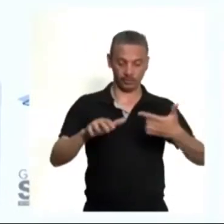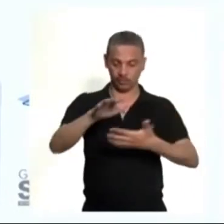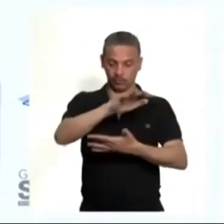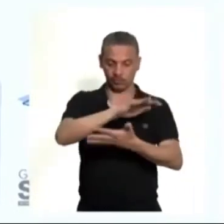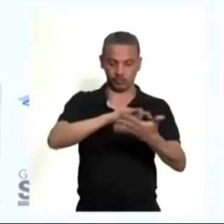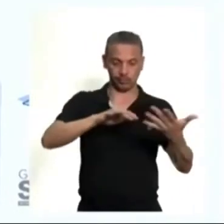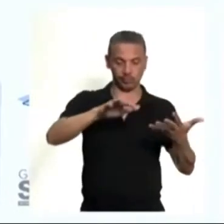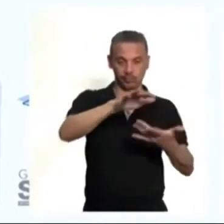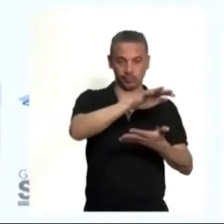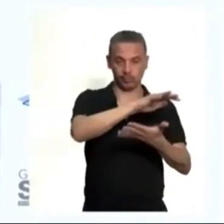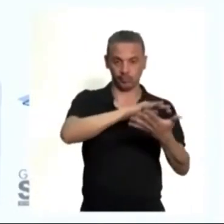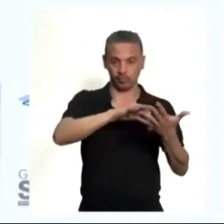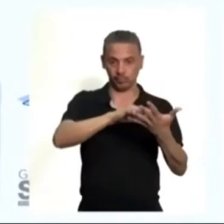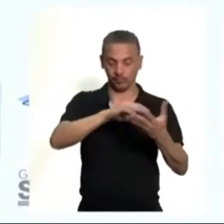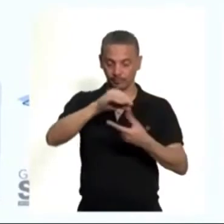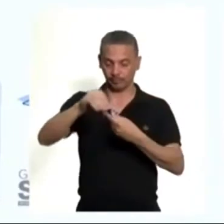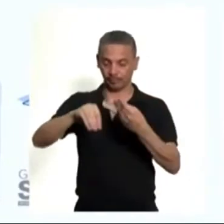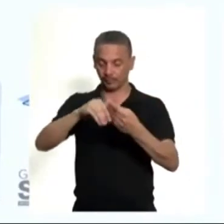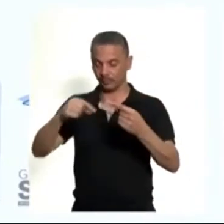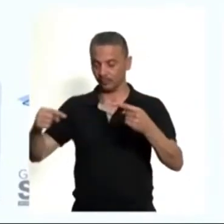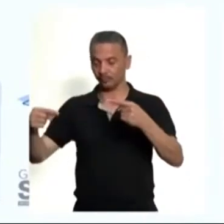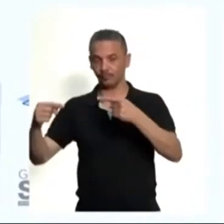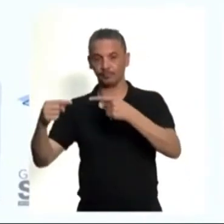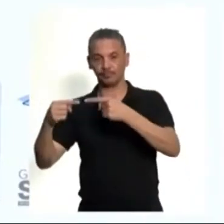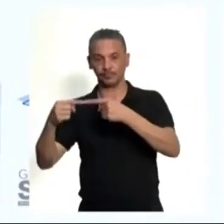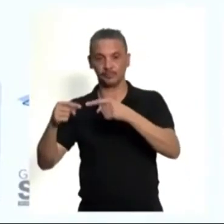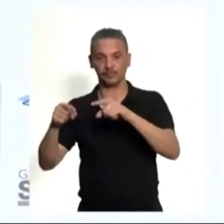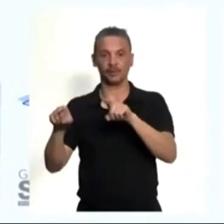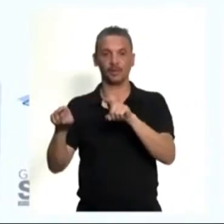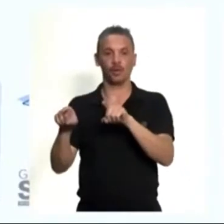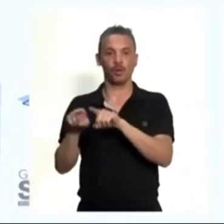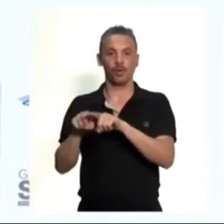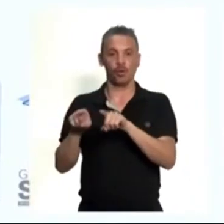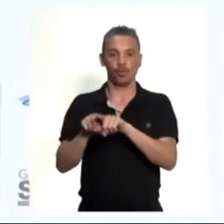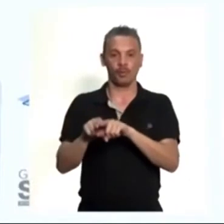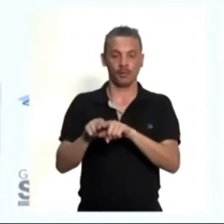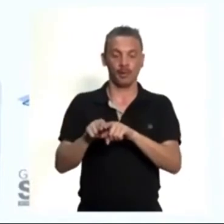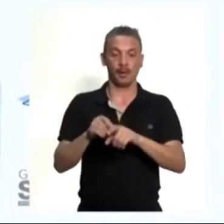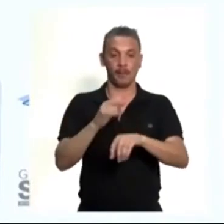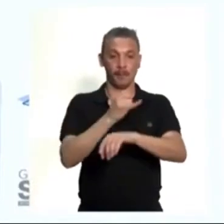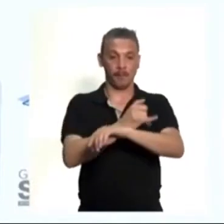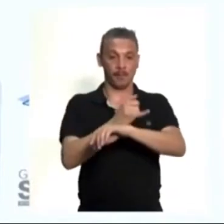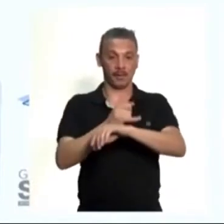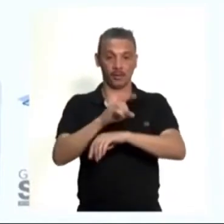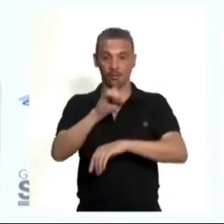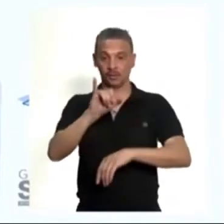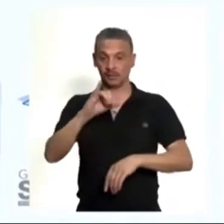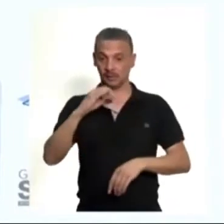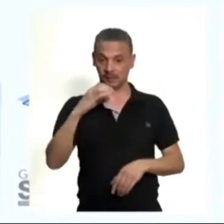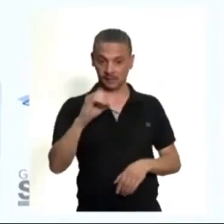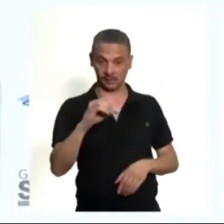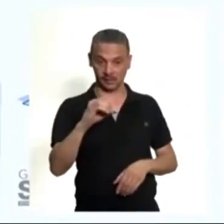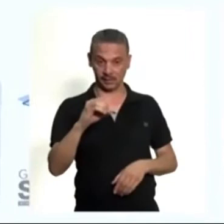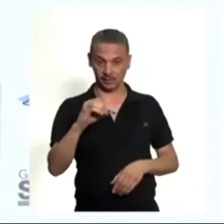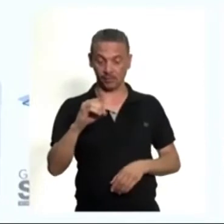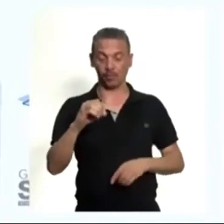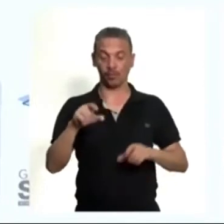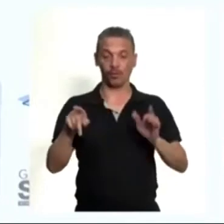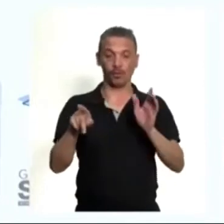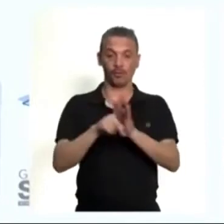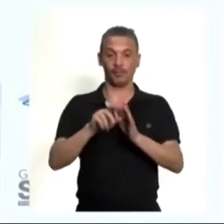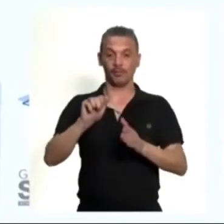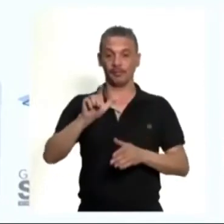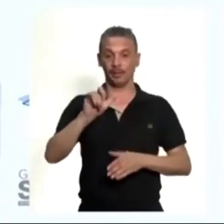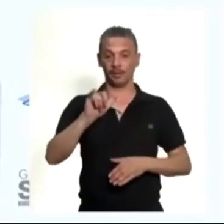atmosférico, e o funcionamento da bateria zinco-ar está com o metal zinco, em um eletrólito aquoso de caráter